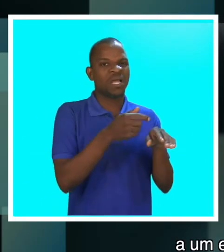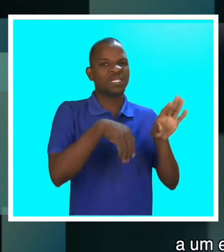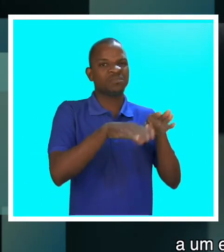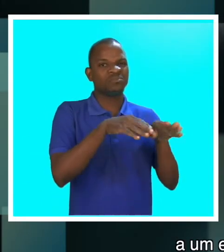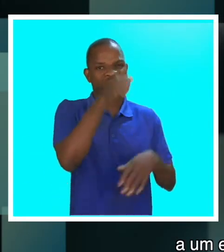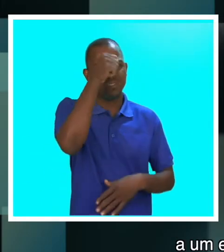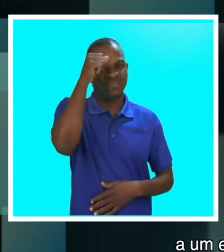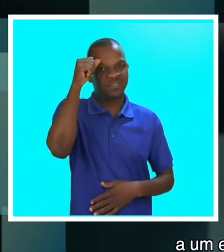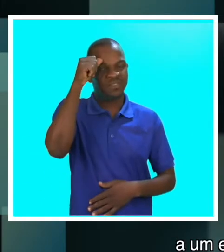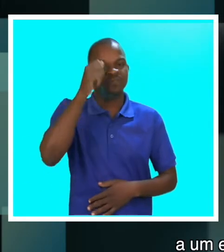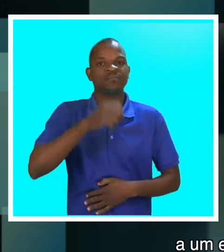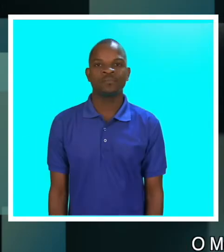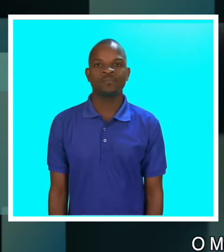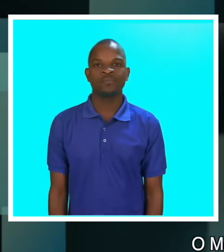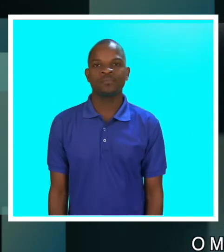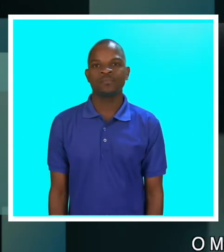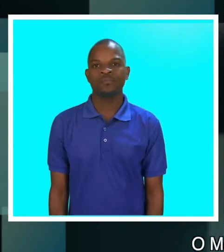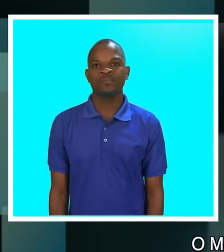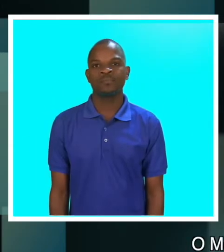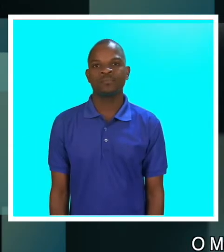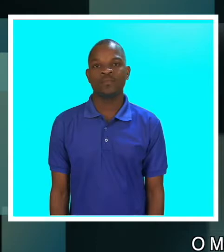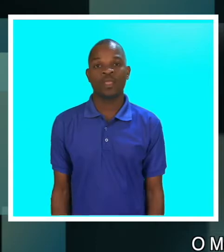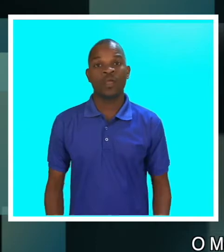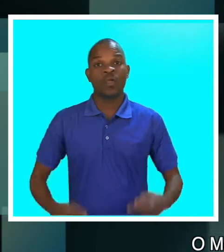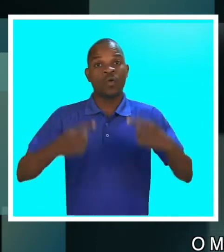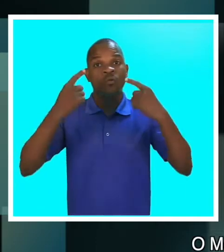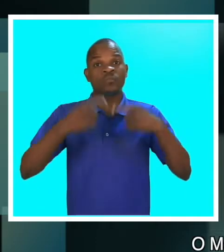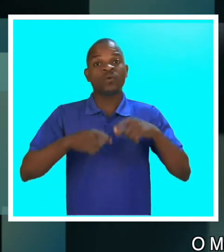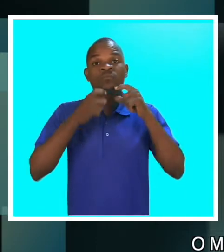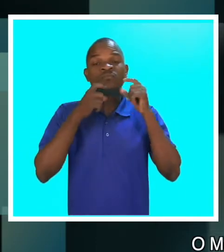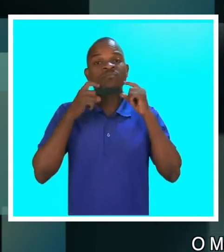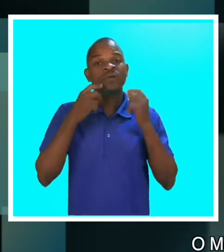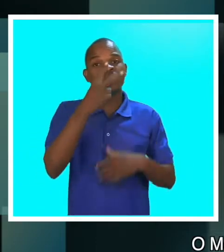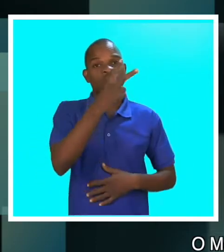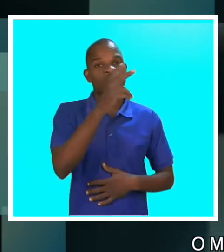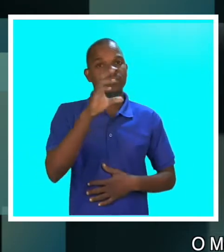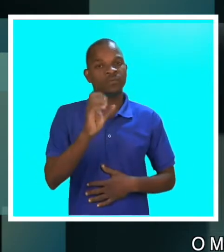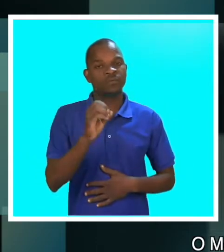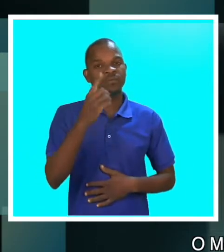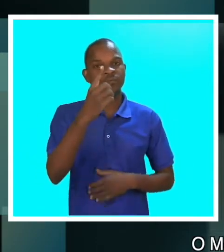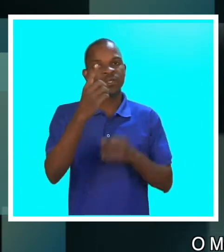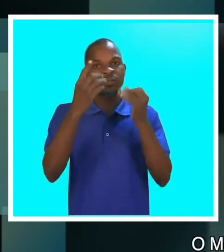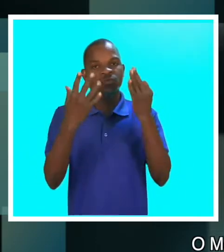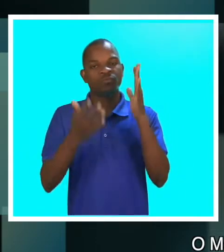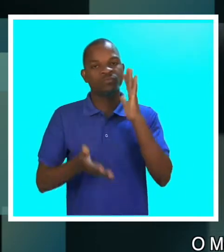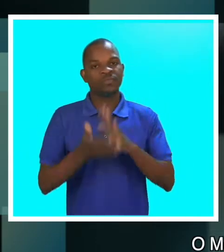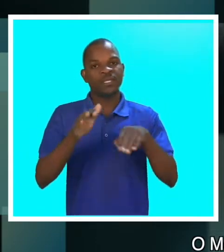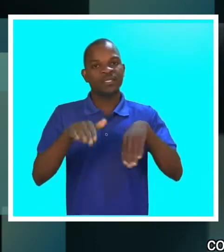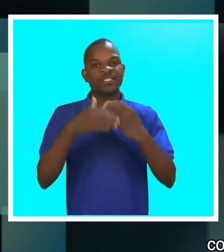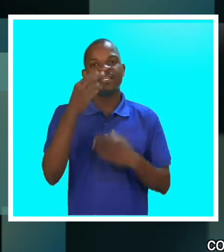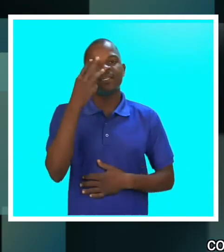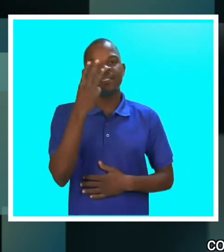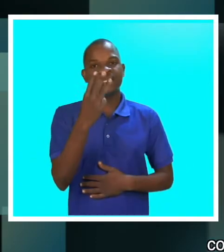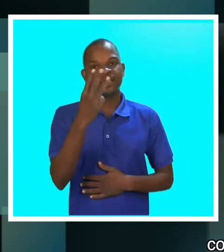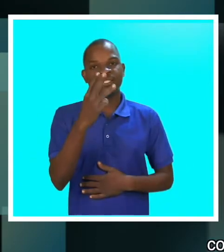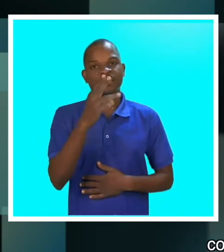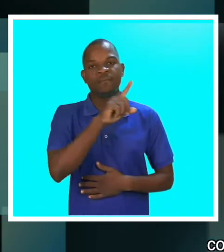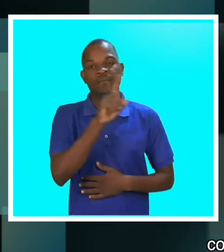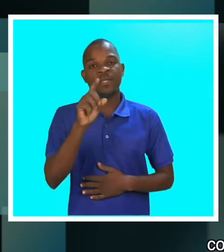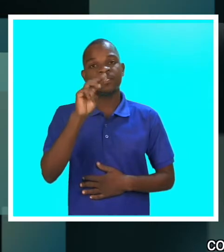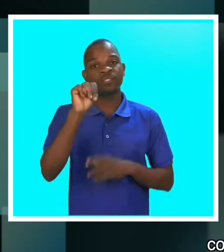estádio, apoiar uma equipa. O Moçambor 2018 inicia no dia 3 de março, em Xibuto, com os